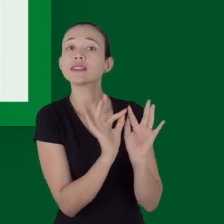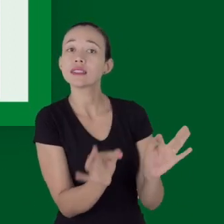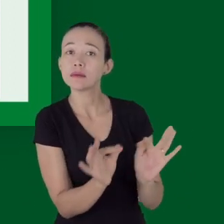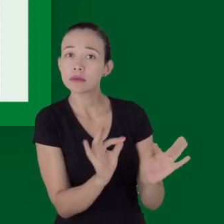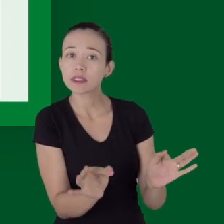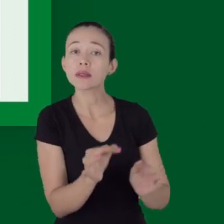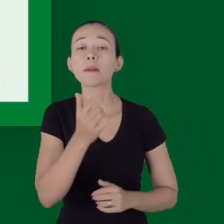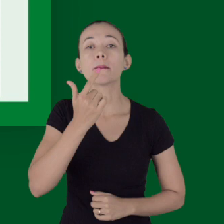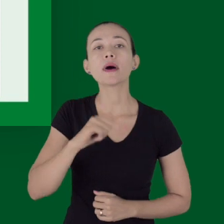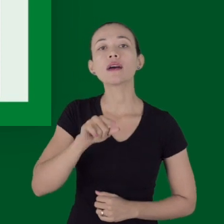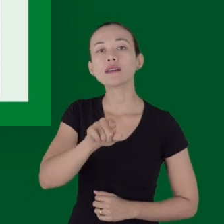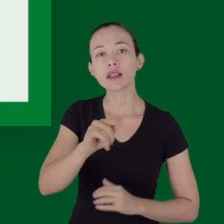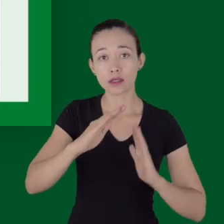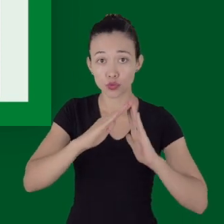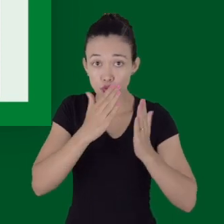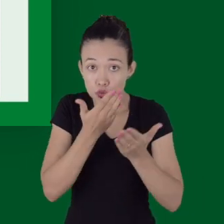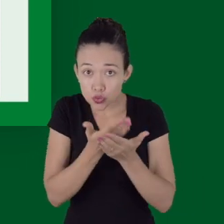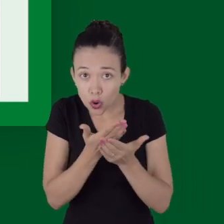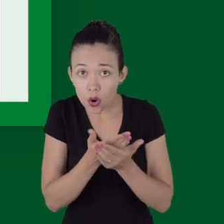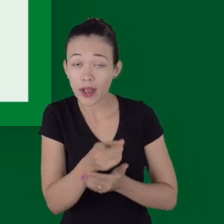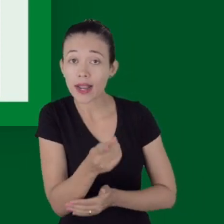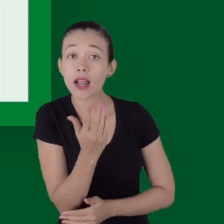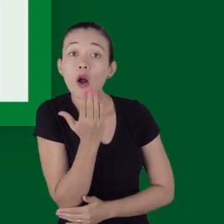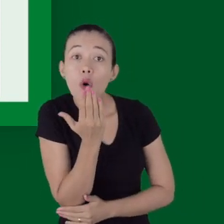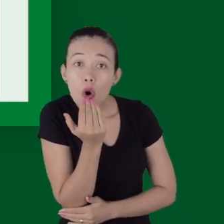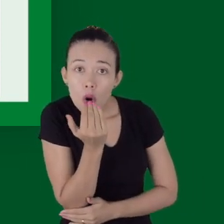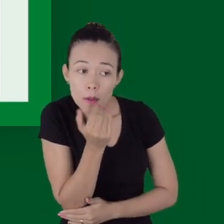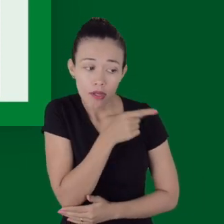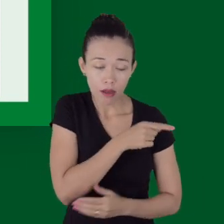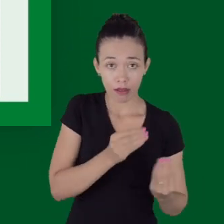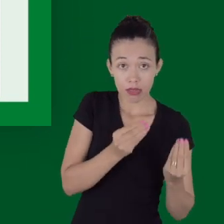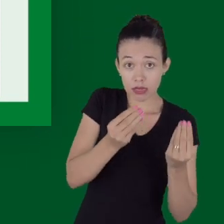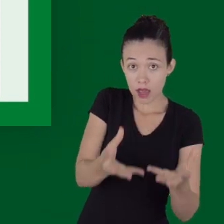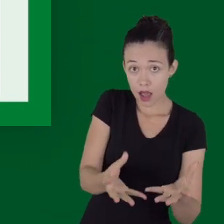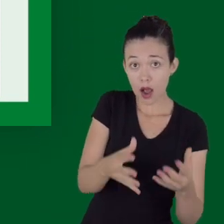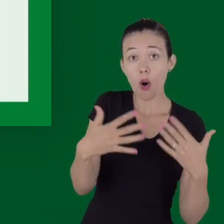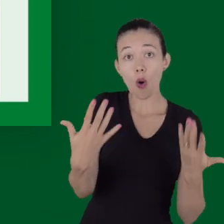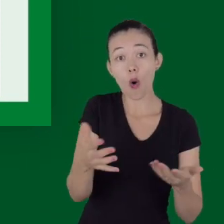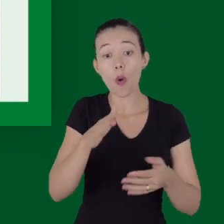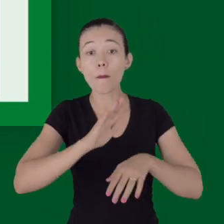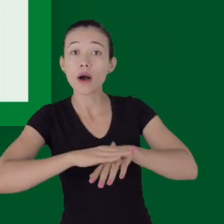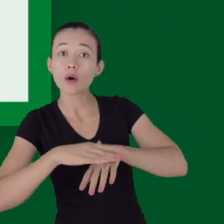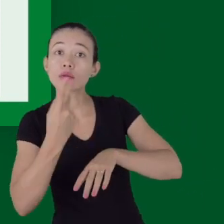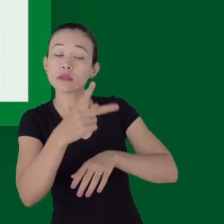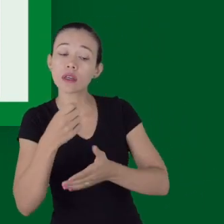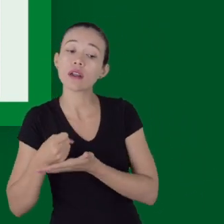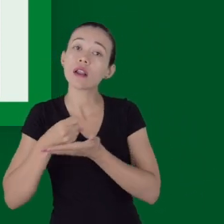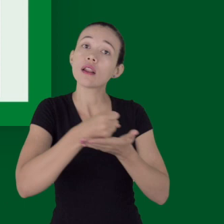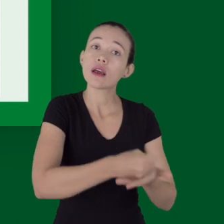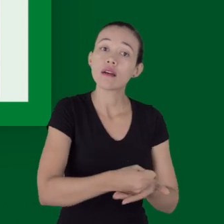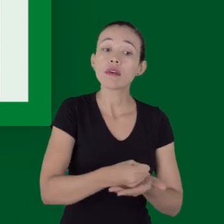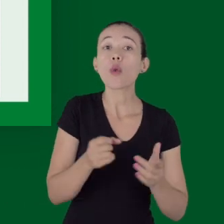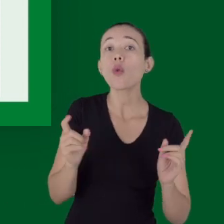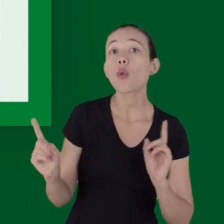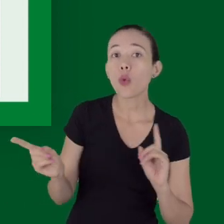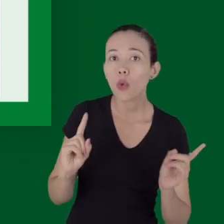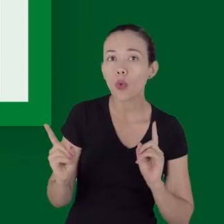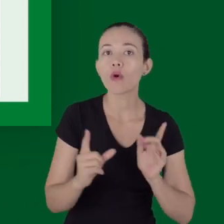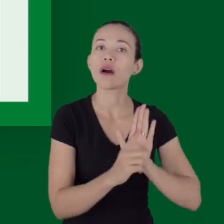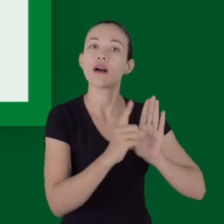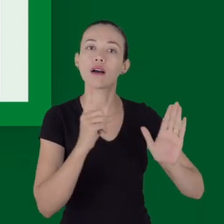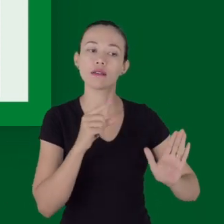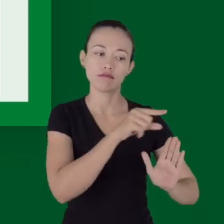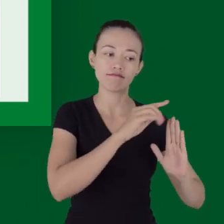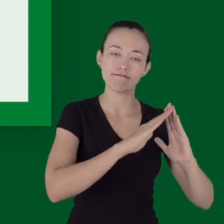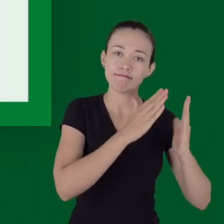casa. O plano alimentar, né? Se ele vai fazer as refeições na escola, se vai ser fornecido pela escola, se ele